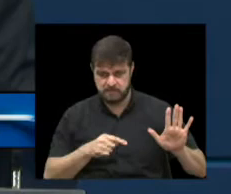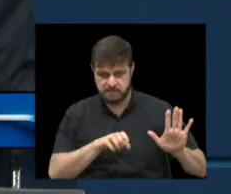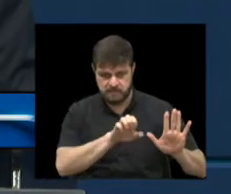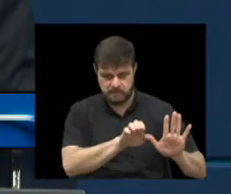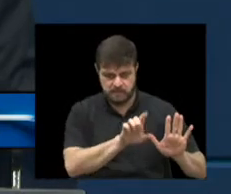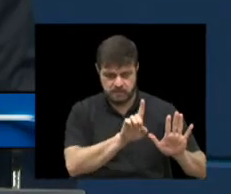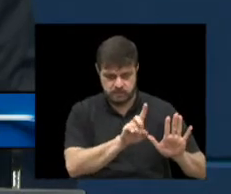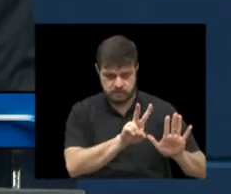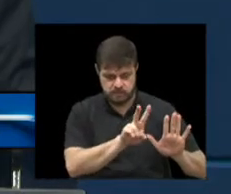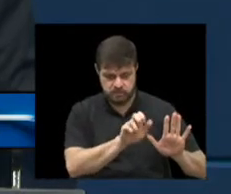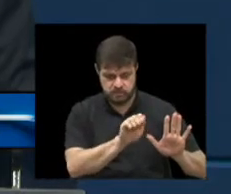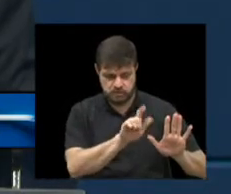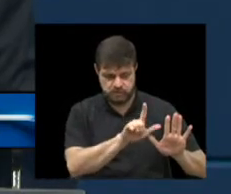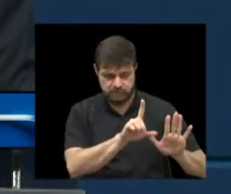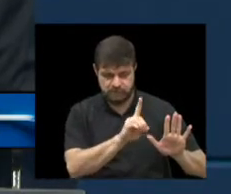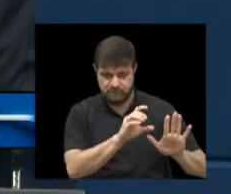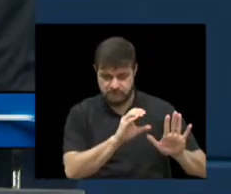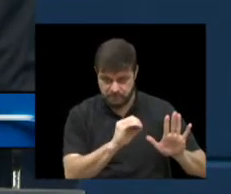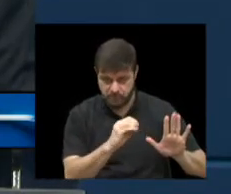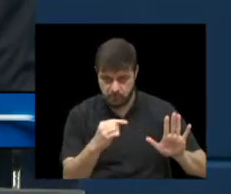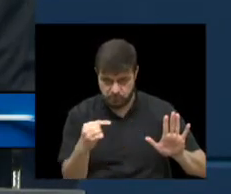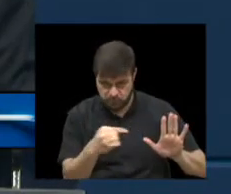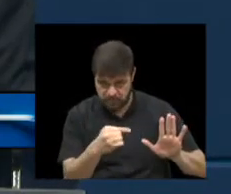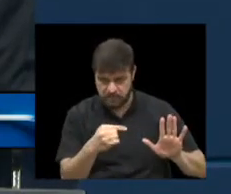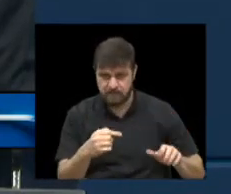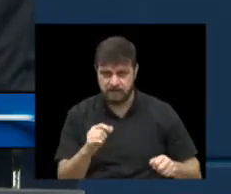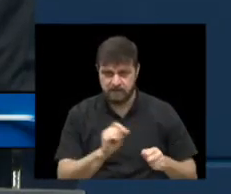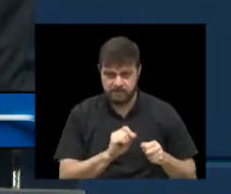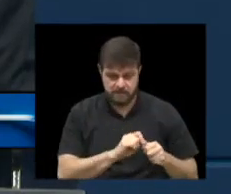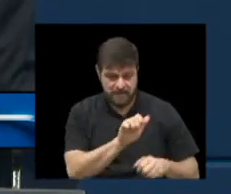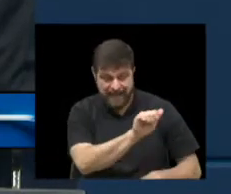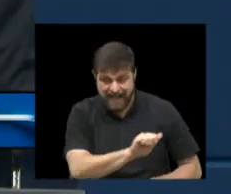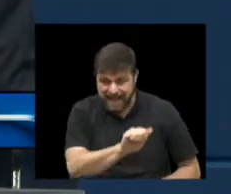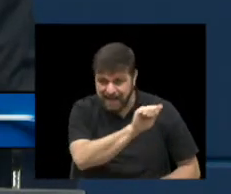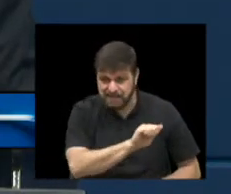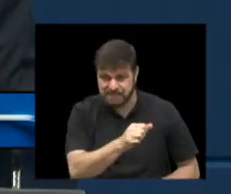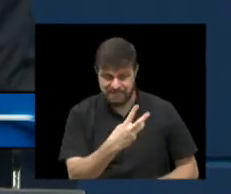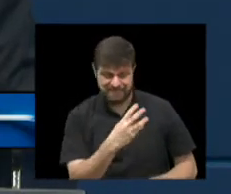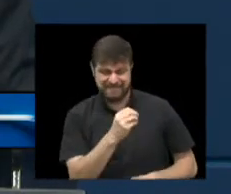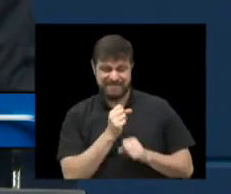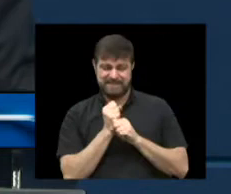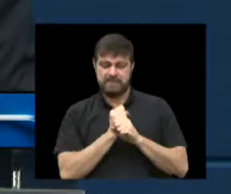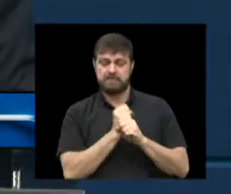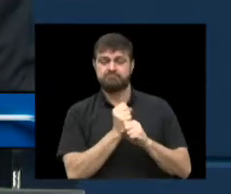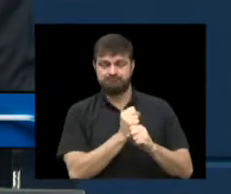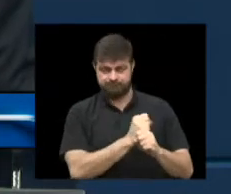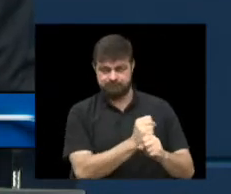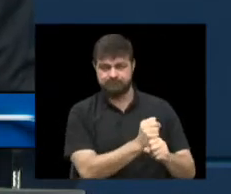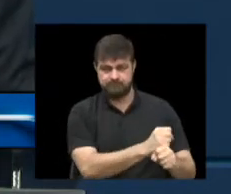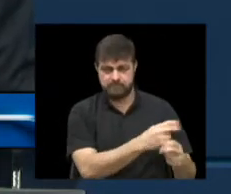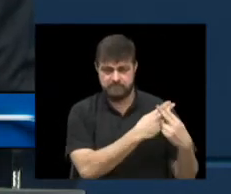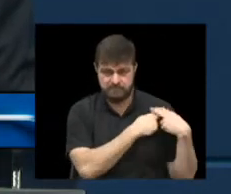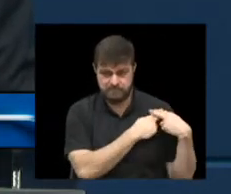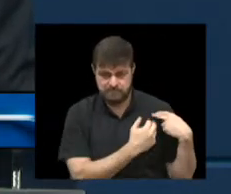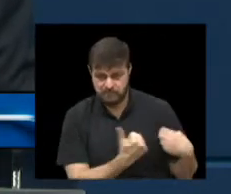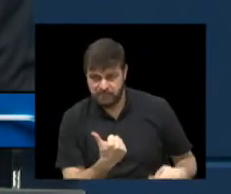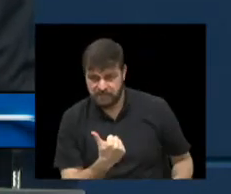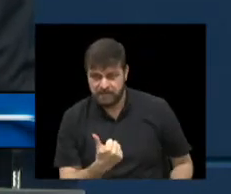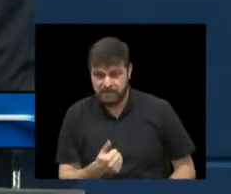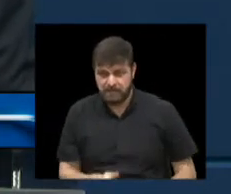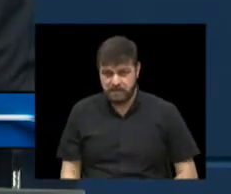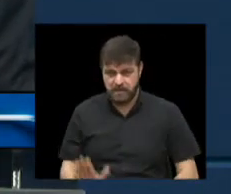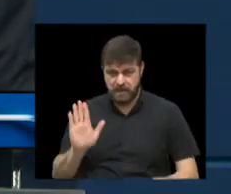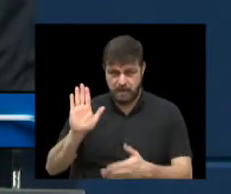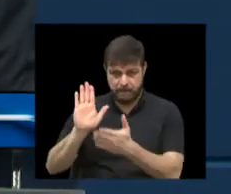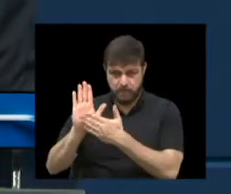Edivaldo, filho do seu José Augusto, que comandou essa associação nos últimos 30 anos. Mas a chapa vencedora foi a